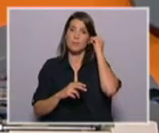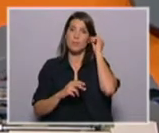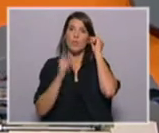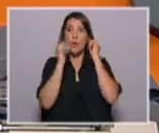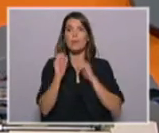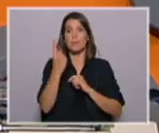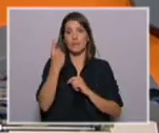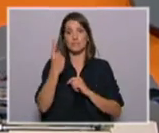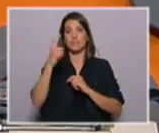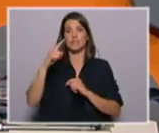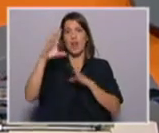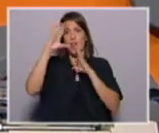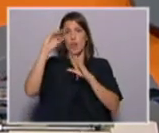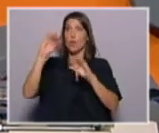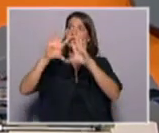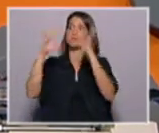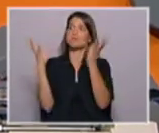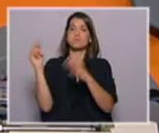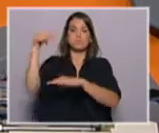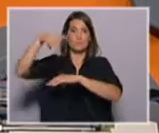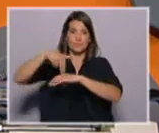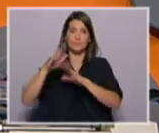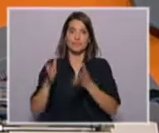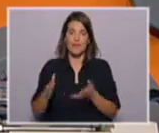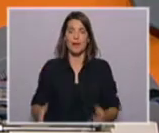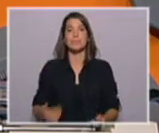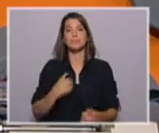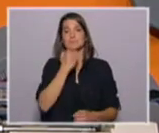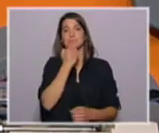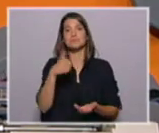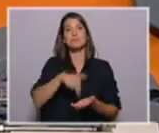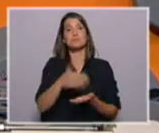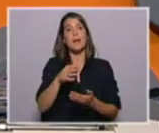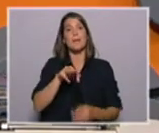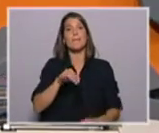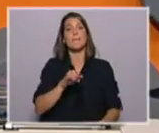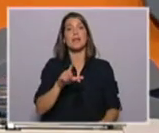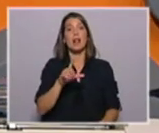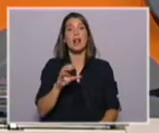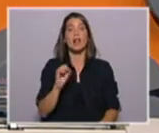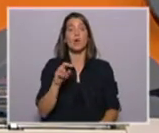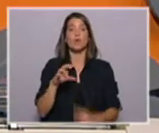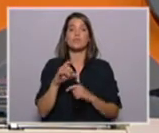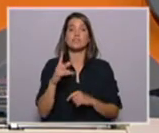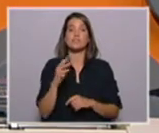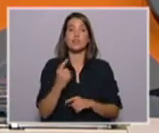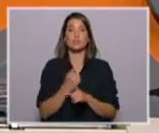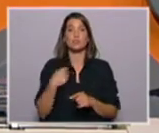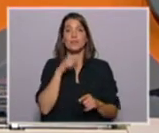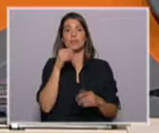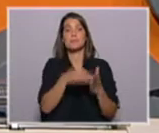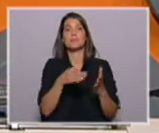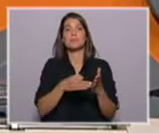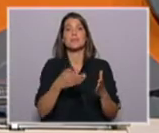pisado a Lua. Eu tenho o maior prazer em ter aqui comigo o Miguel Gonçalves, porque sou cliente dele, habitualmente nos seus